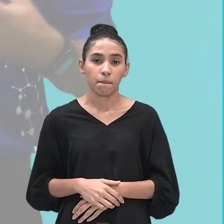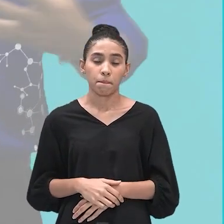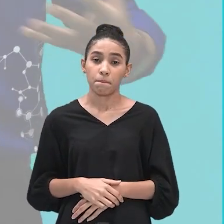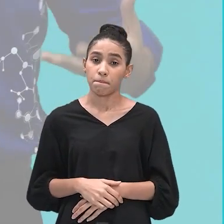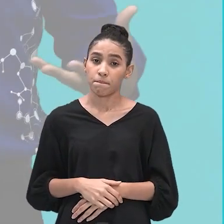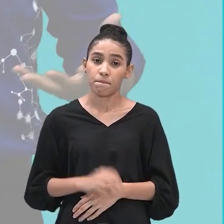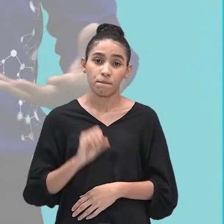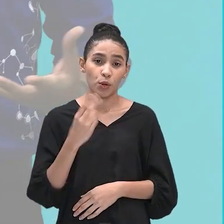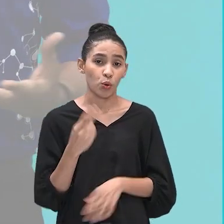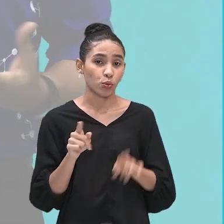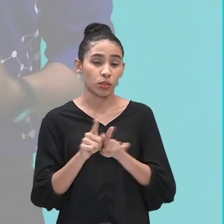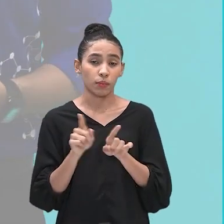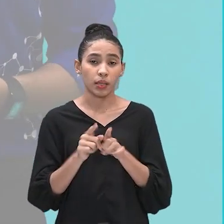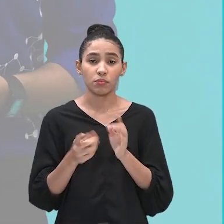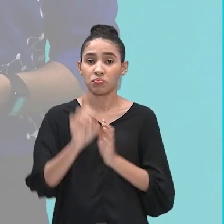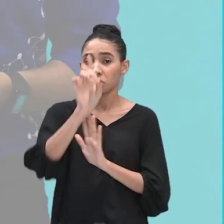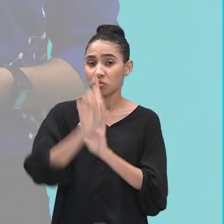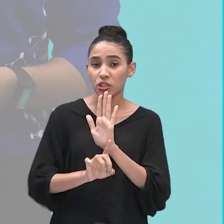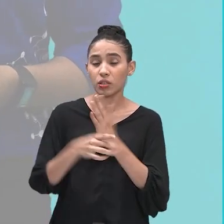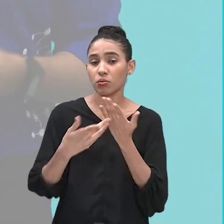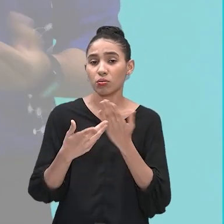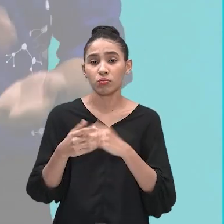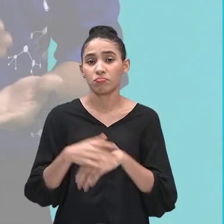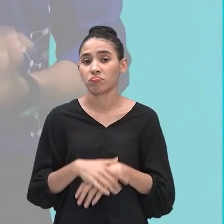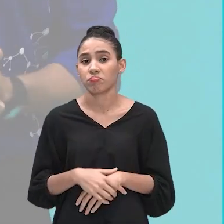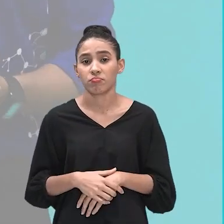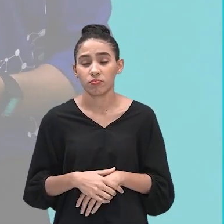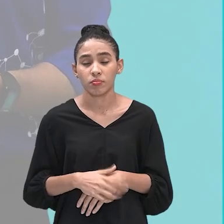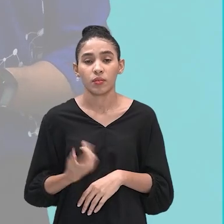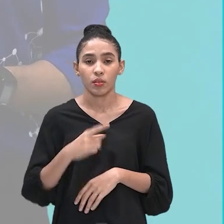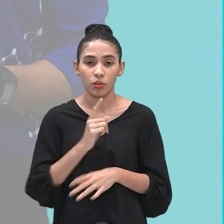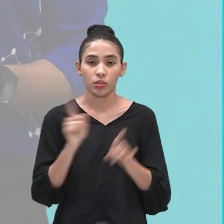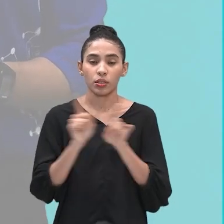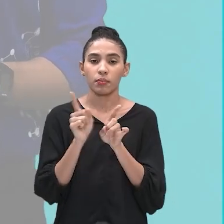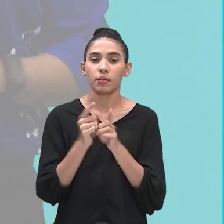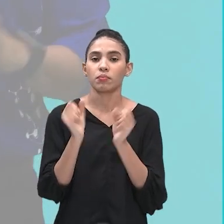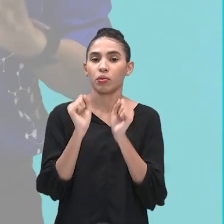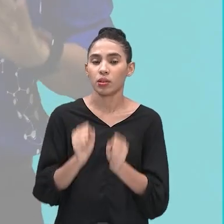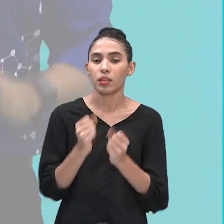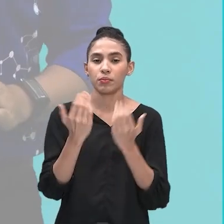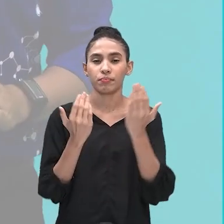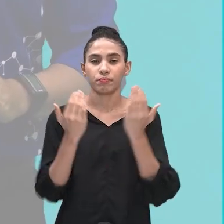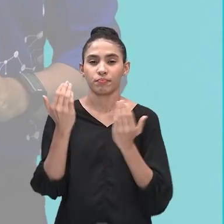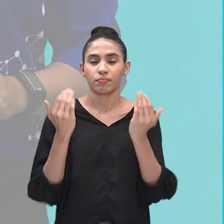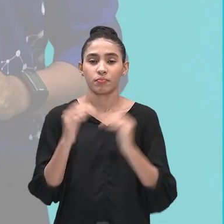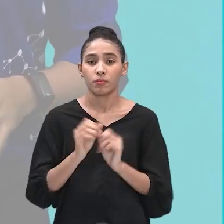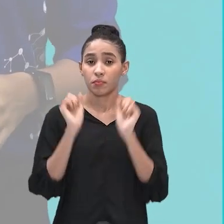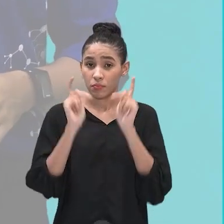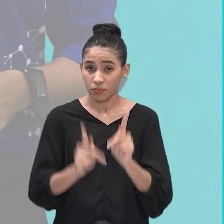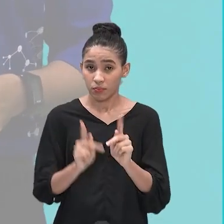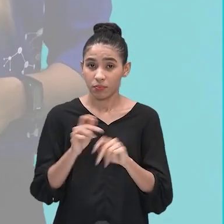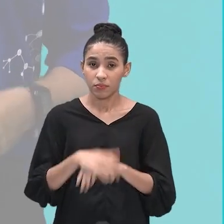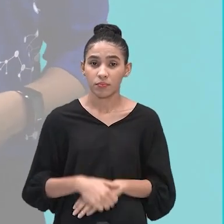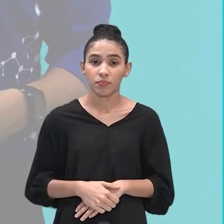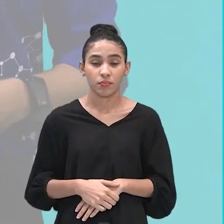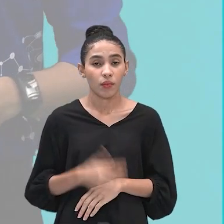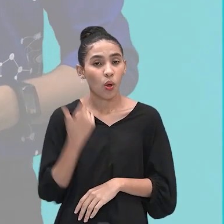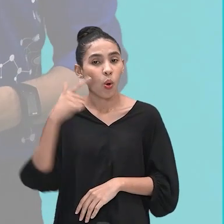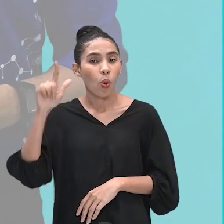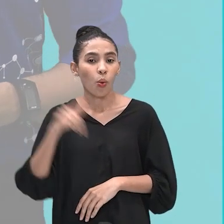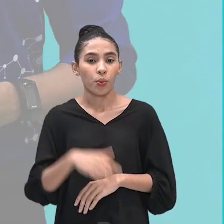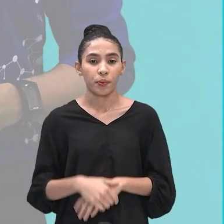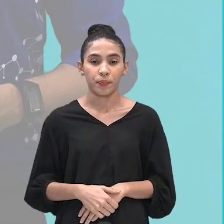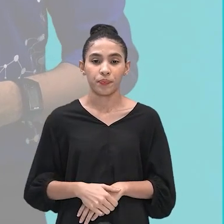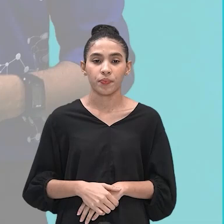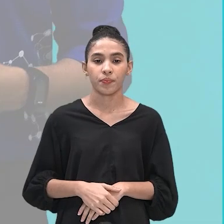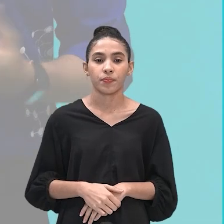um próprio dirigente, né, de alguma situação também nós podemos fazer essa analogia. Entendido até aqui? Vamos então para o nosso